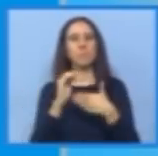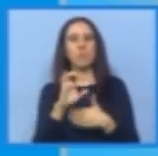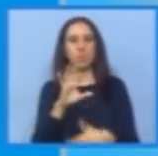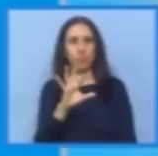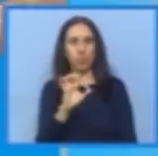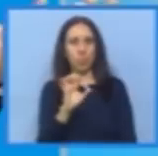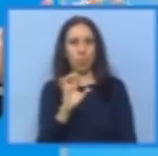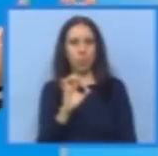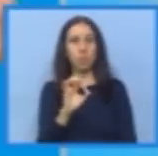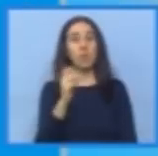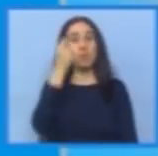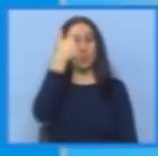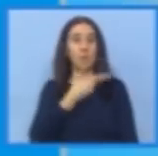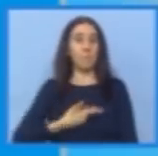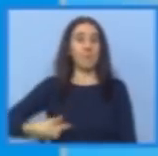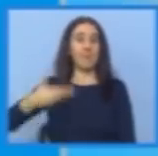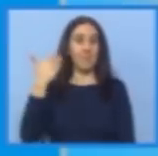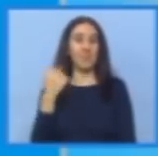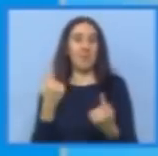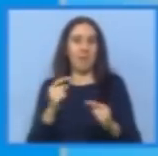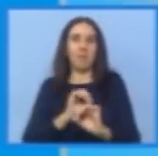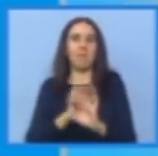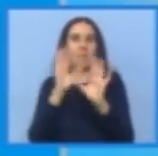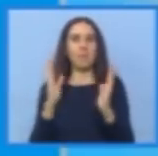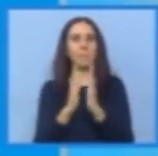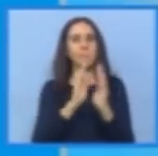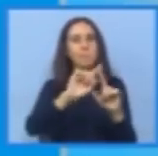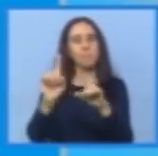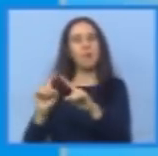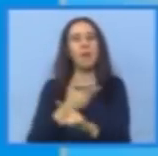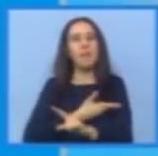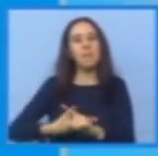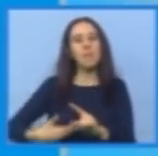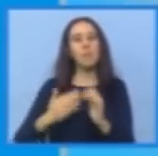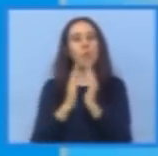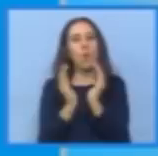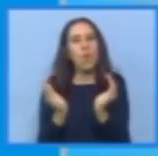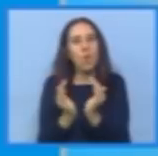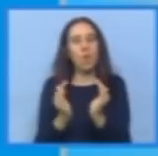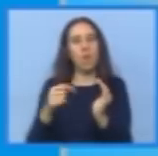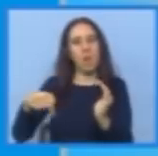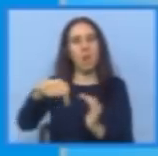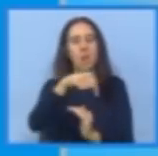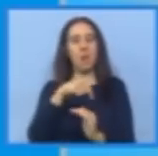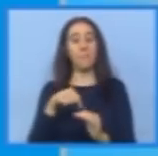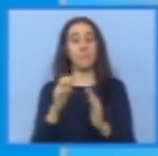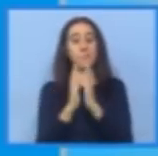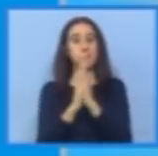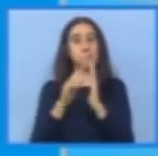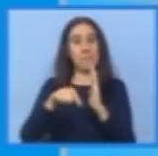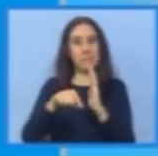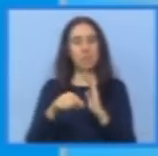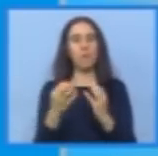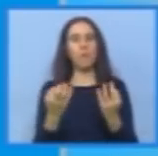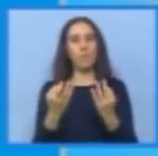XVIII. Há história para trás, claro que há, outras igrejas antigas, outras pequenas capelas, e esta paróquia